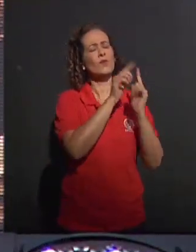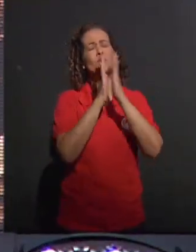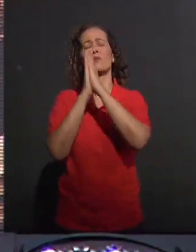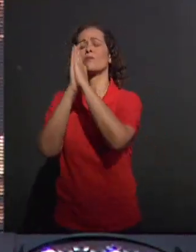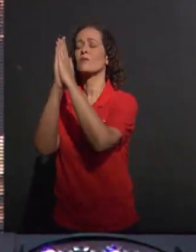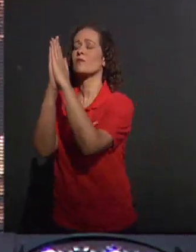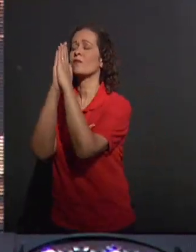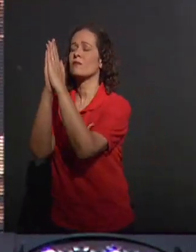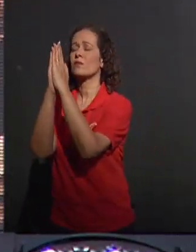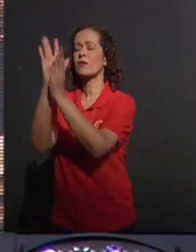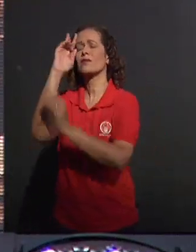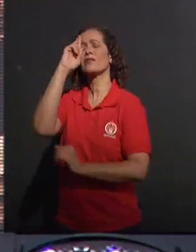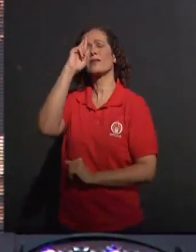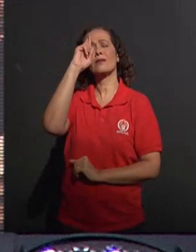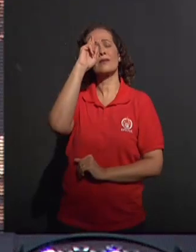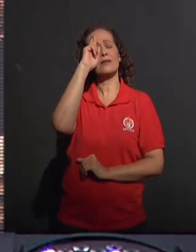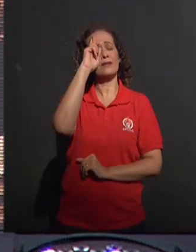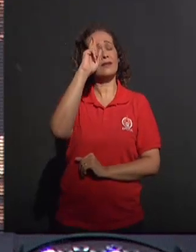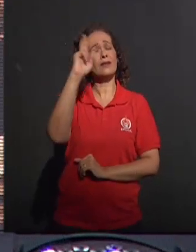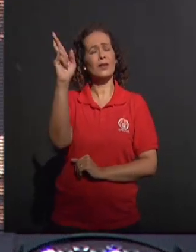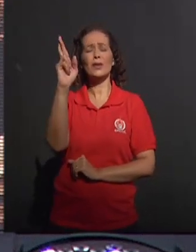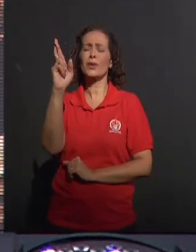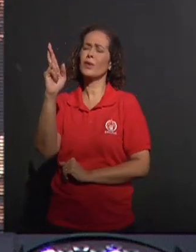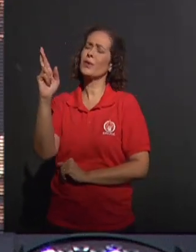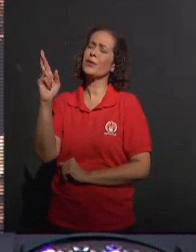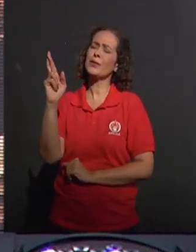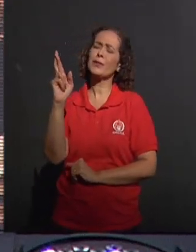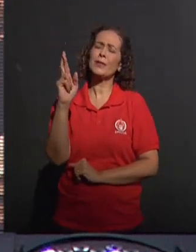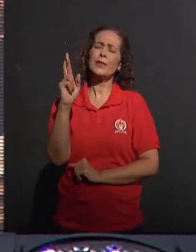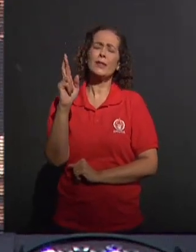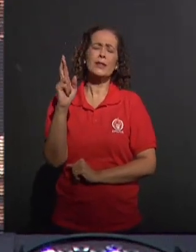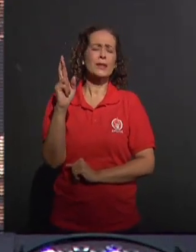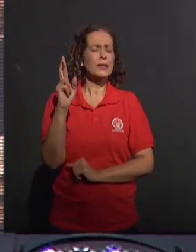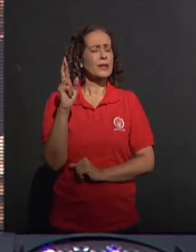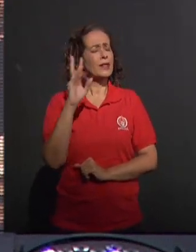O cálice, Senhor, tem transbordado